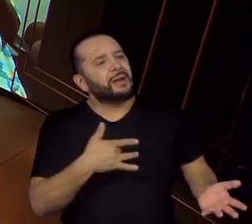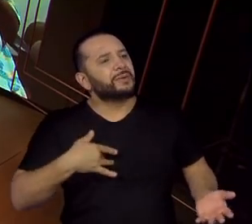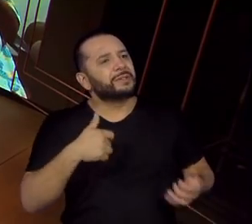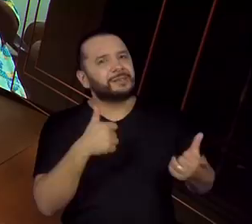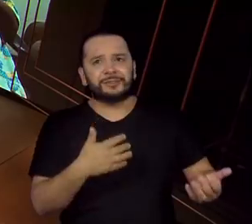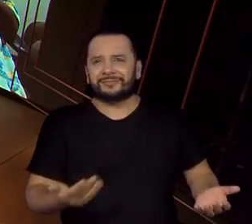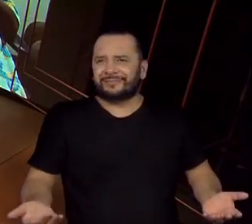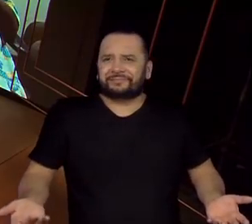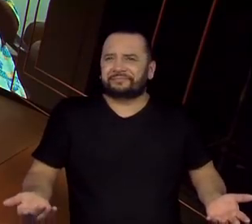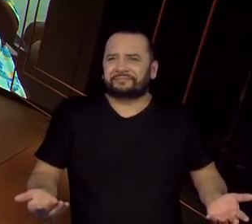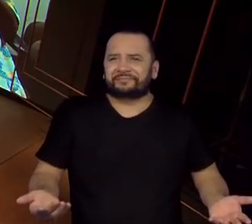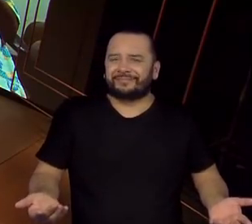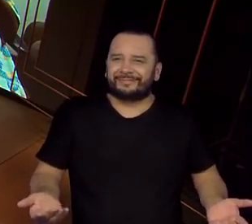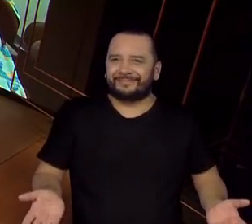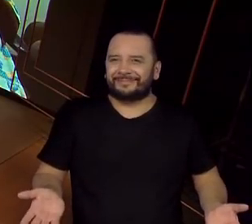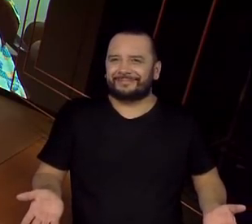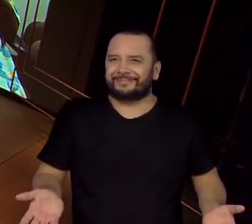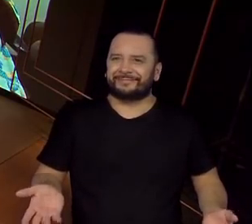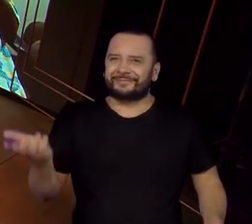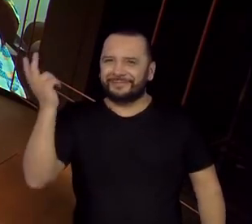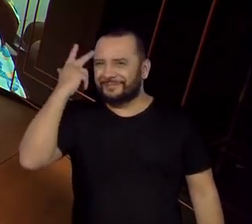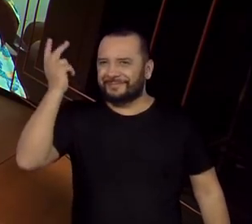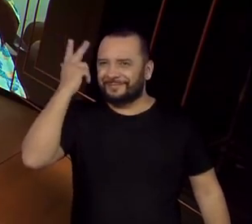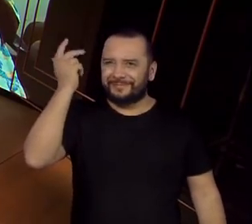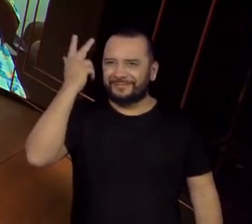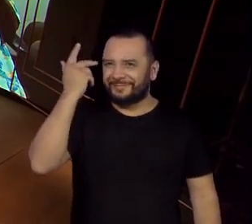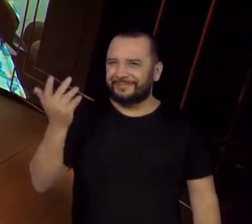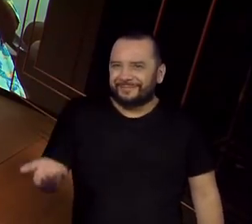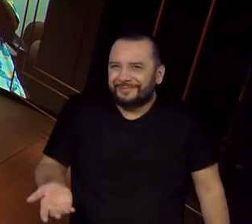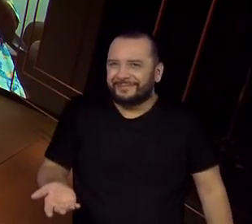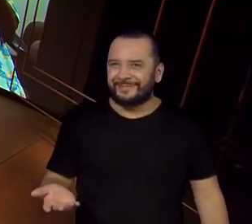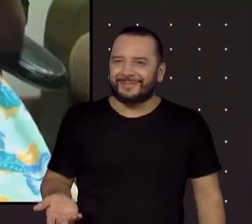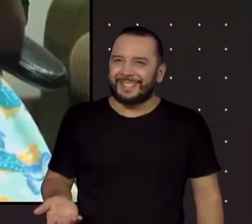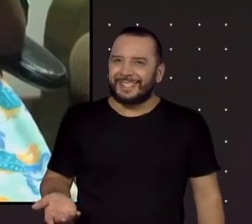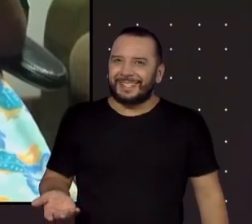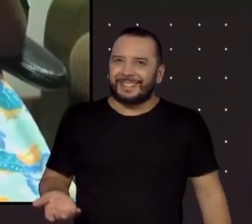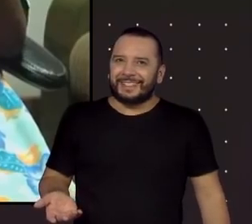Segredo não tem muito, né? O segredo é aquele, né?